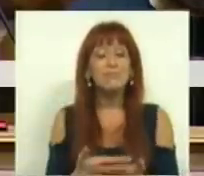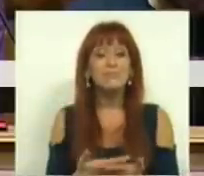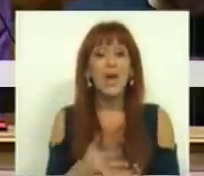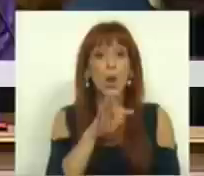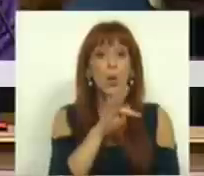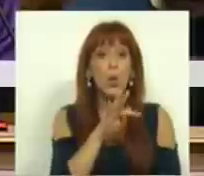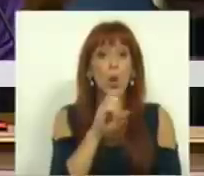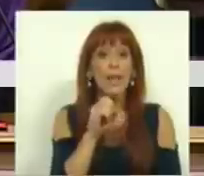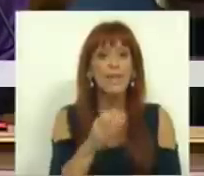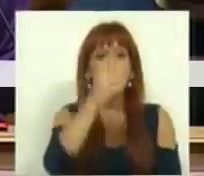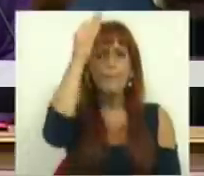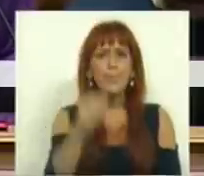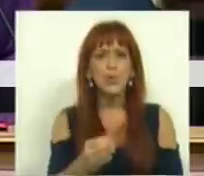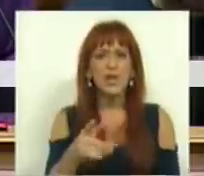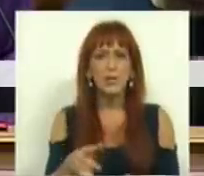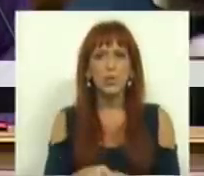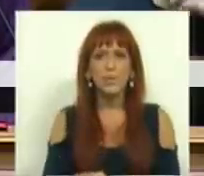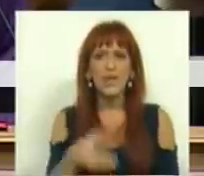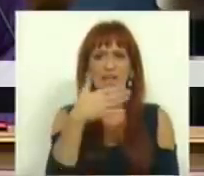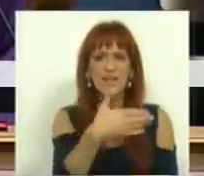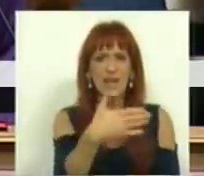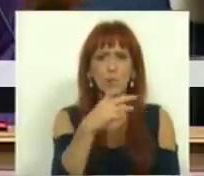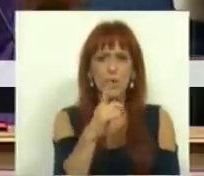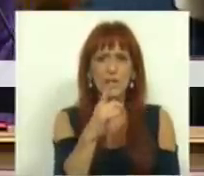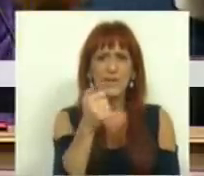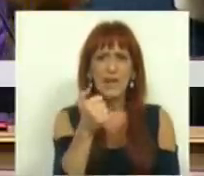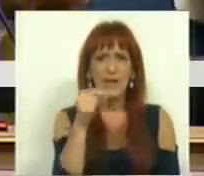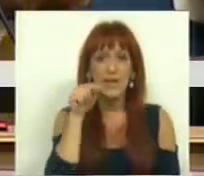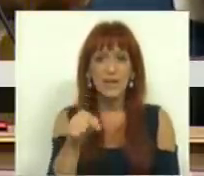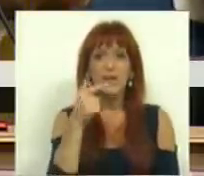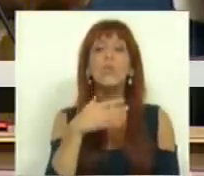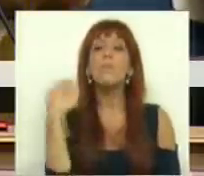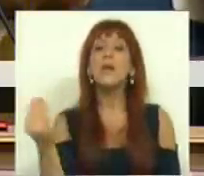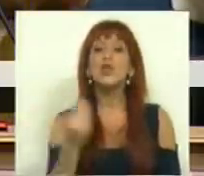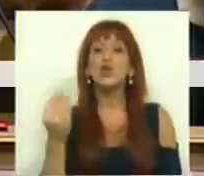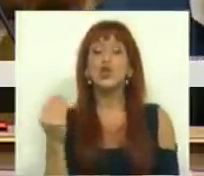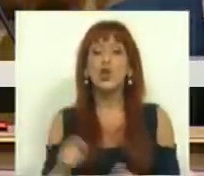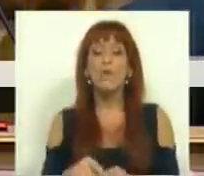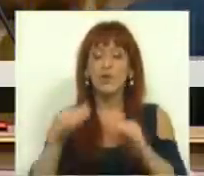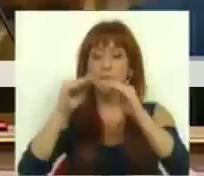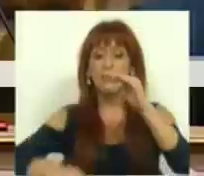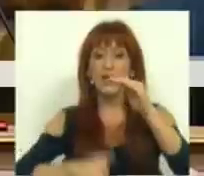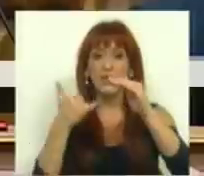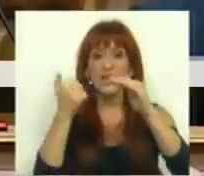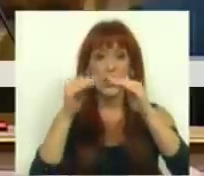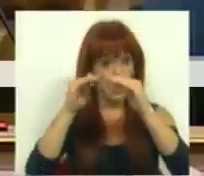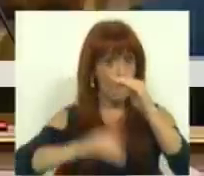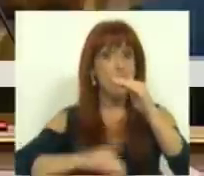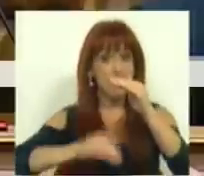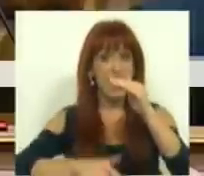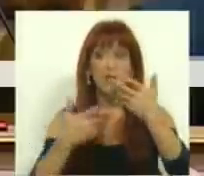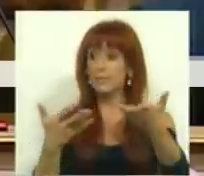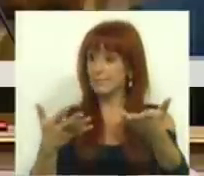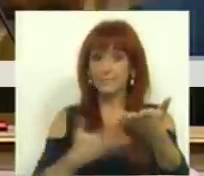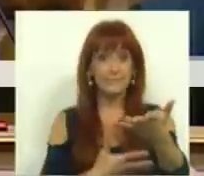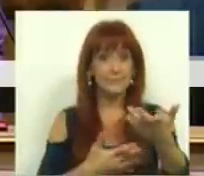os 40%, 165 mil jovens com menos de 25 anos